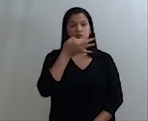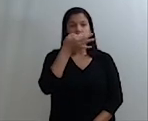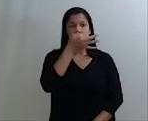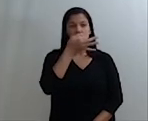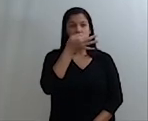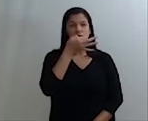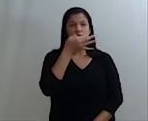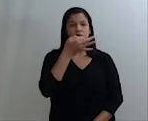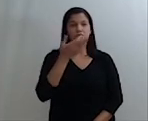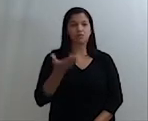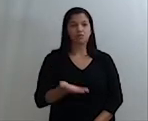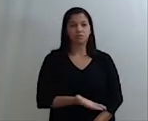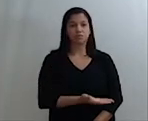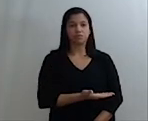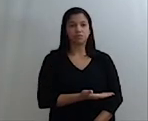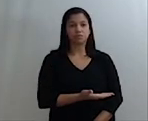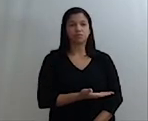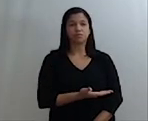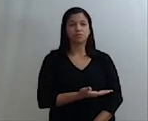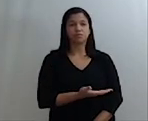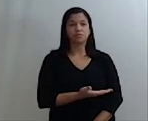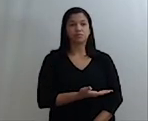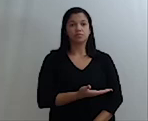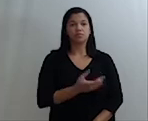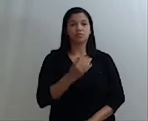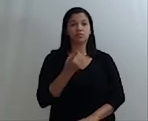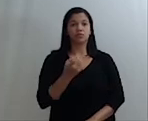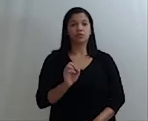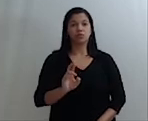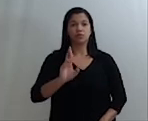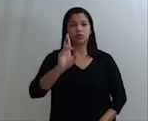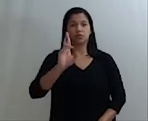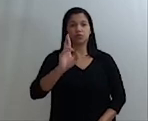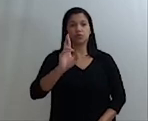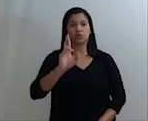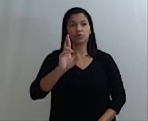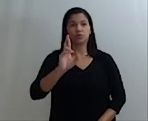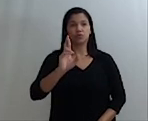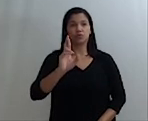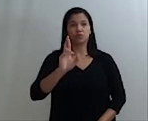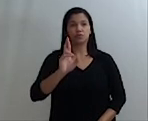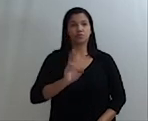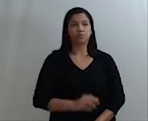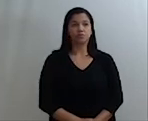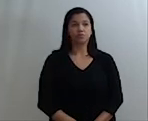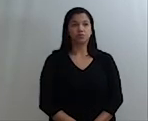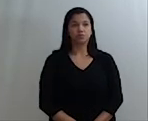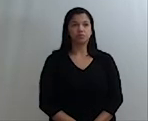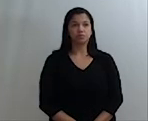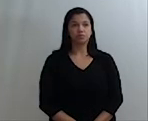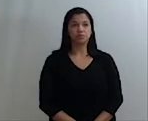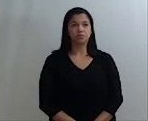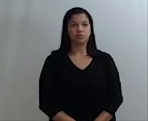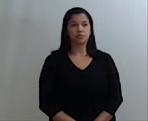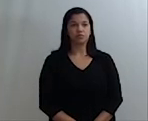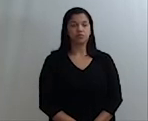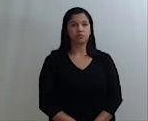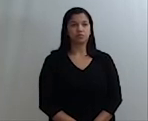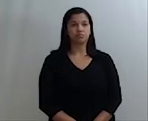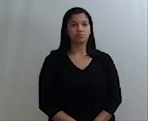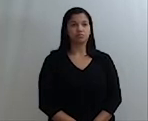oral pelo dr Augusto tarrat Vilela pois não